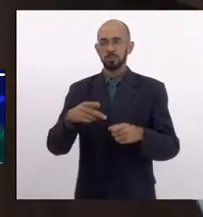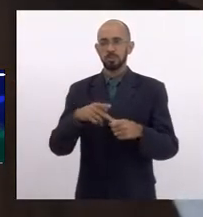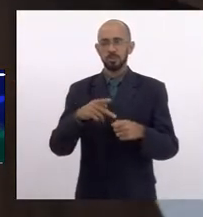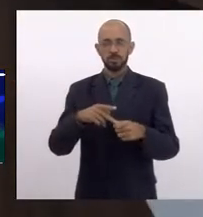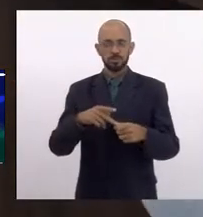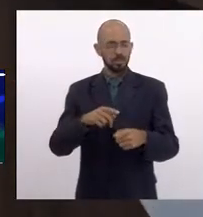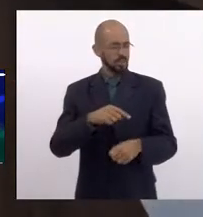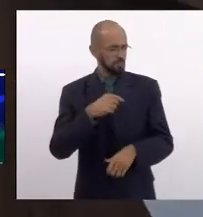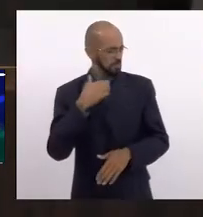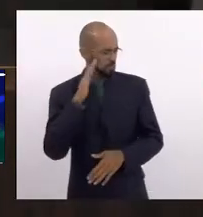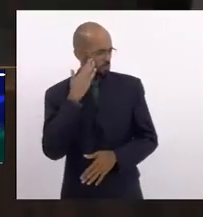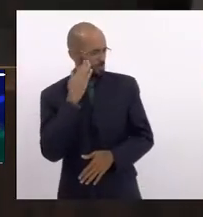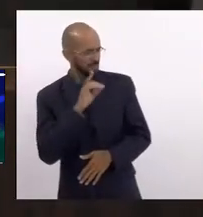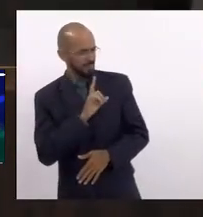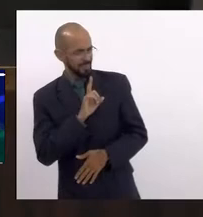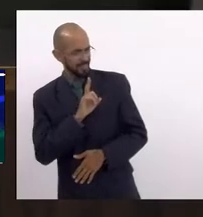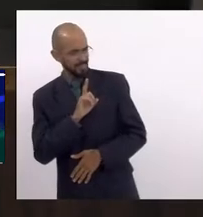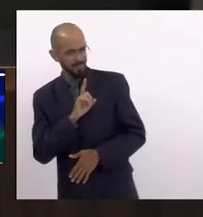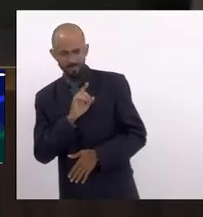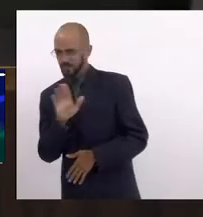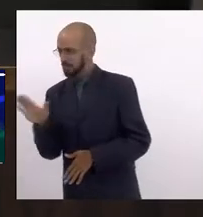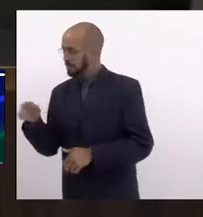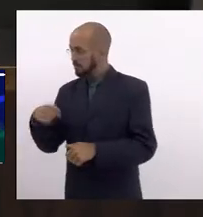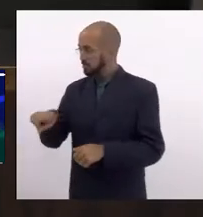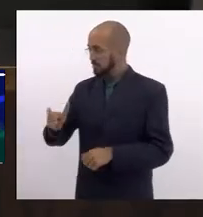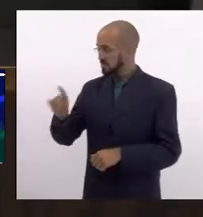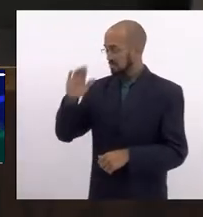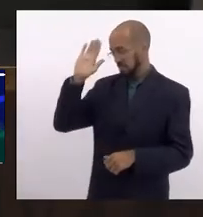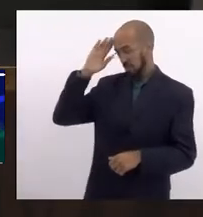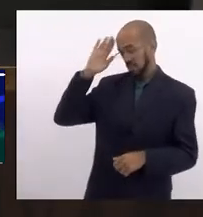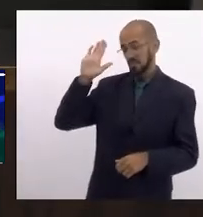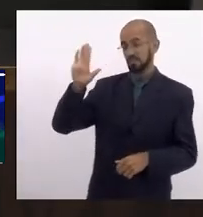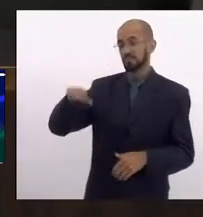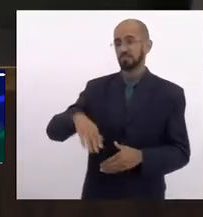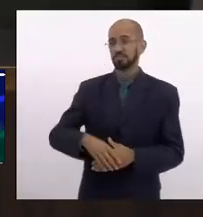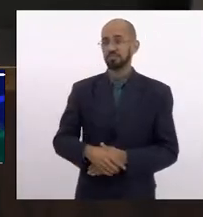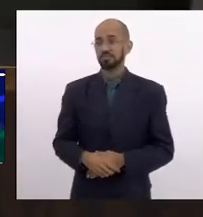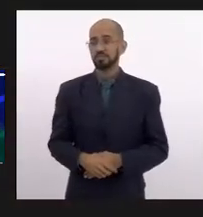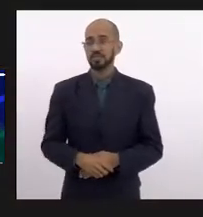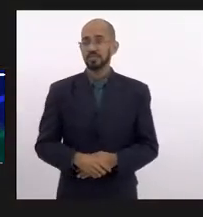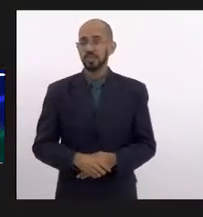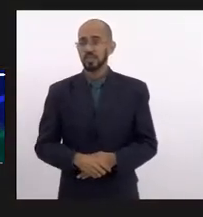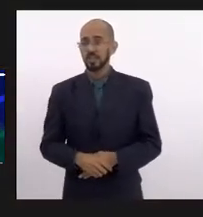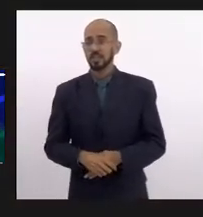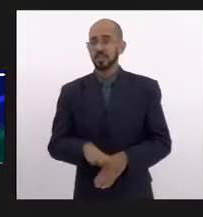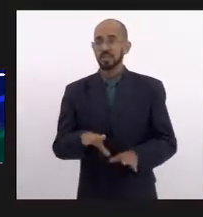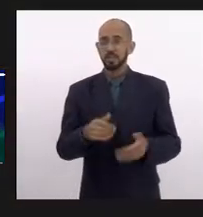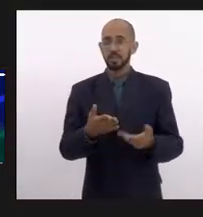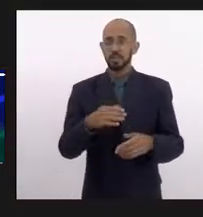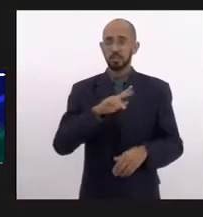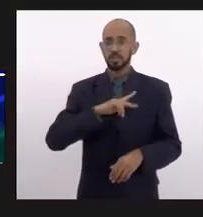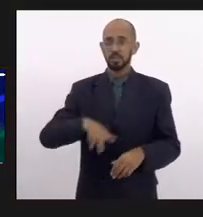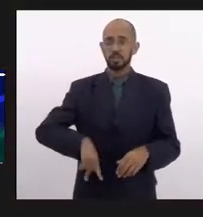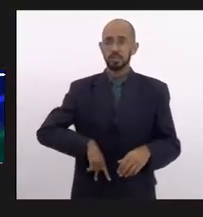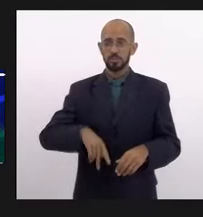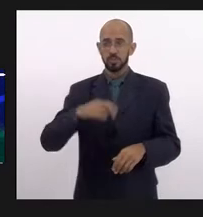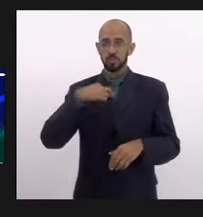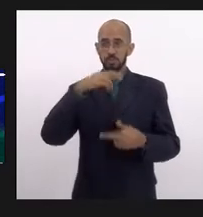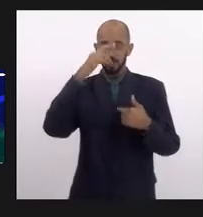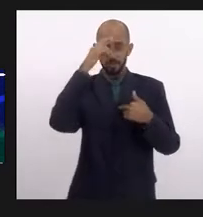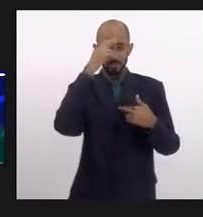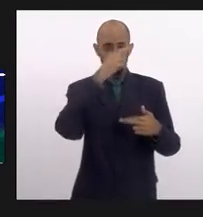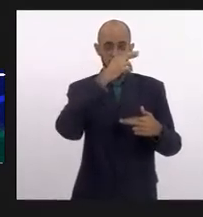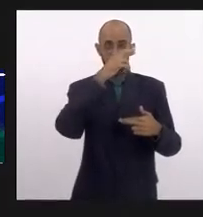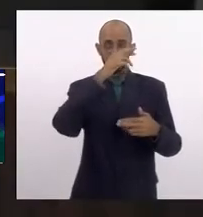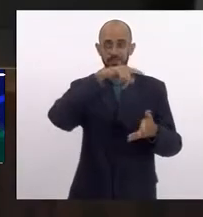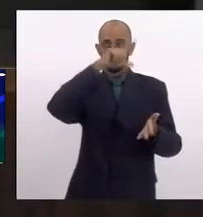não tem que entender Deputado ele voltou mostrando Olha só o Deputado Luiz Paulo que eu respeito